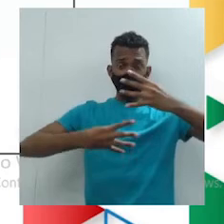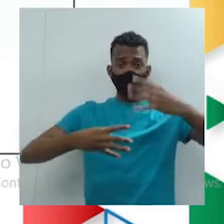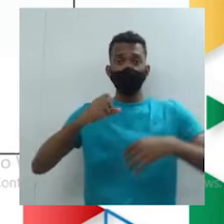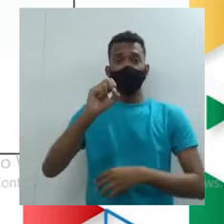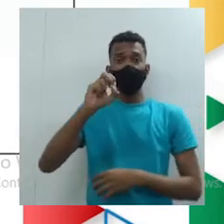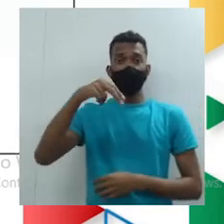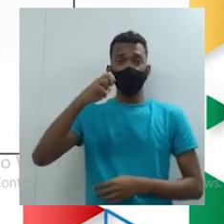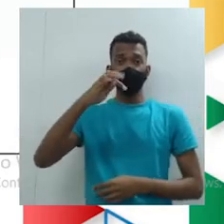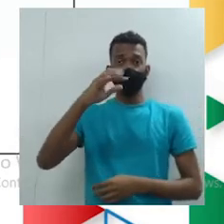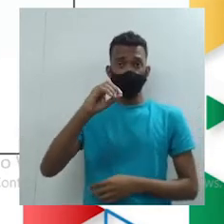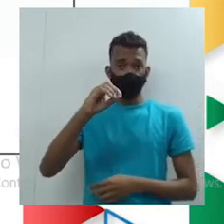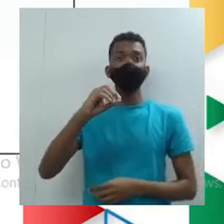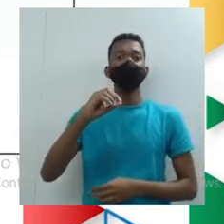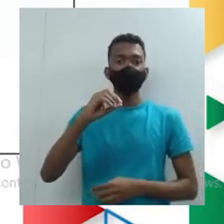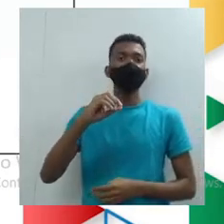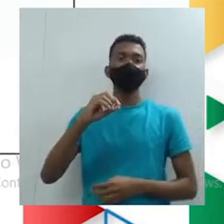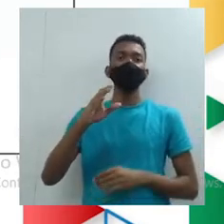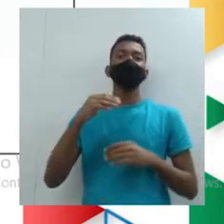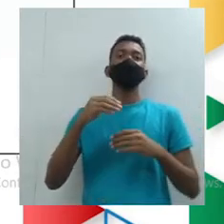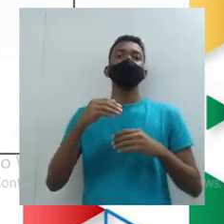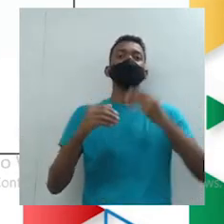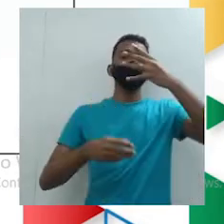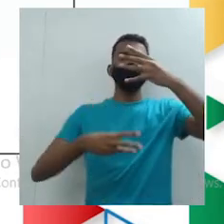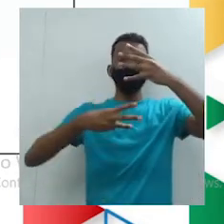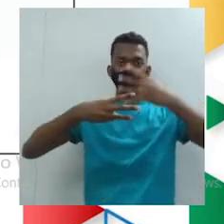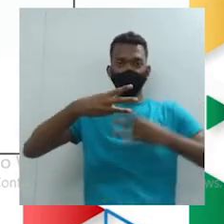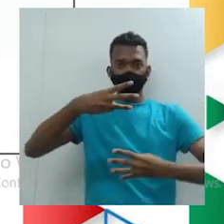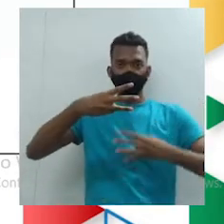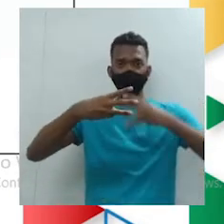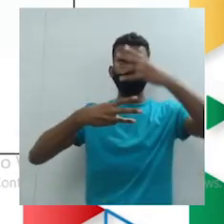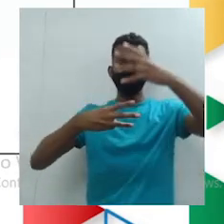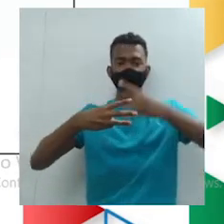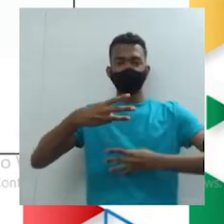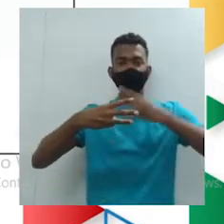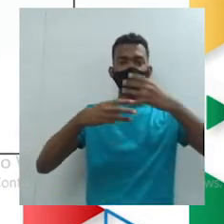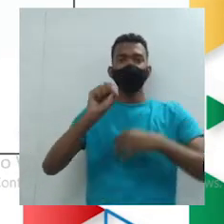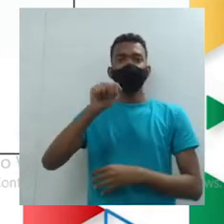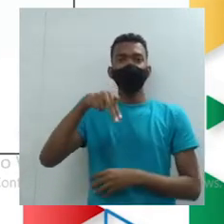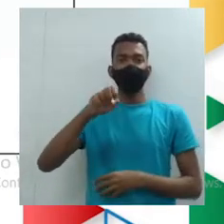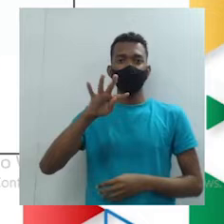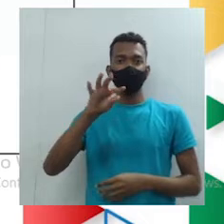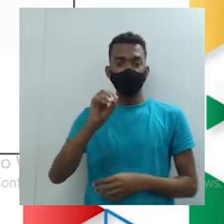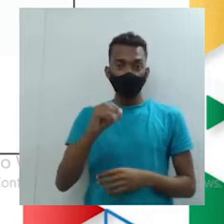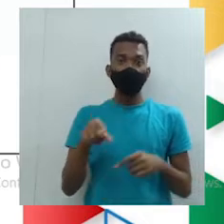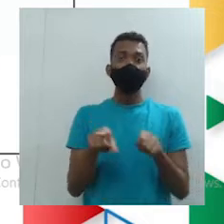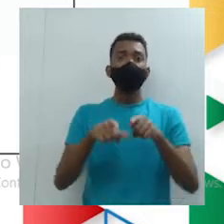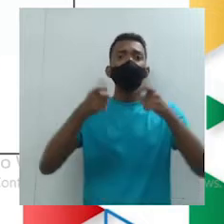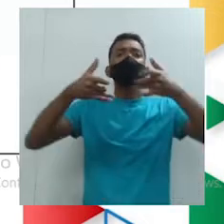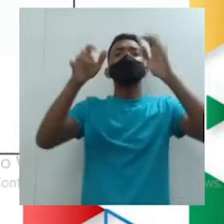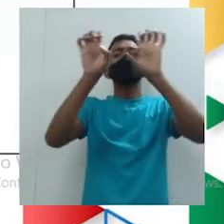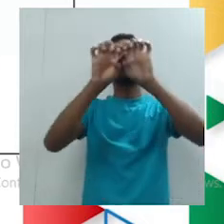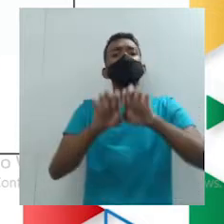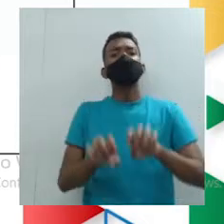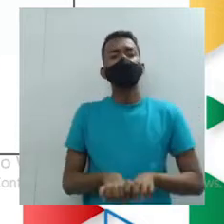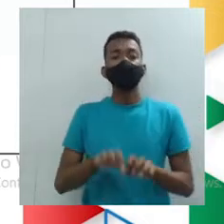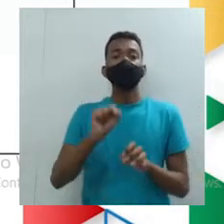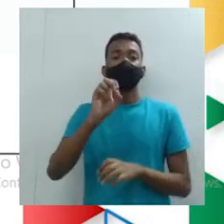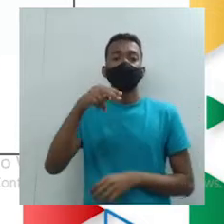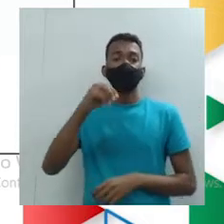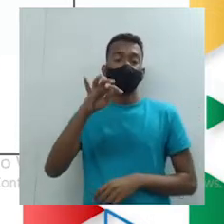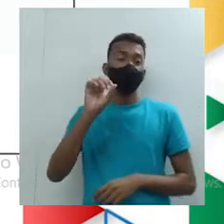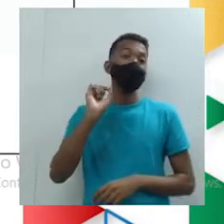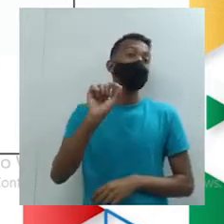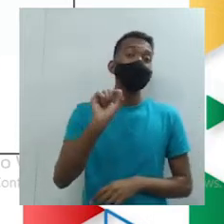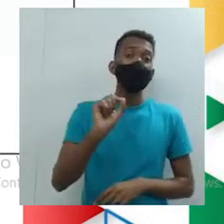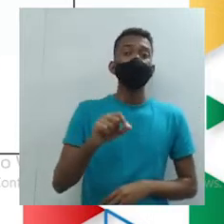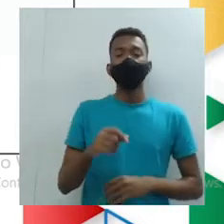chamado A Charles Baudelaire, né? Eu vou ler o soneto, depois o professor Robson pode comentar um pouco da estrutura do soneto. Carlos